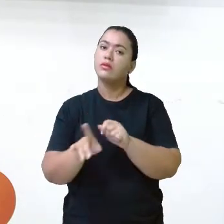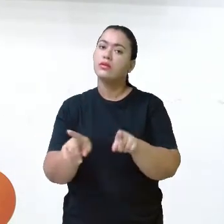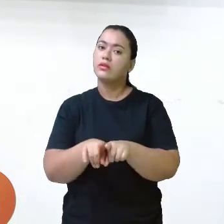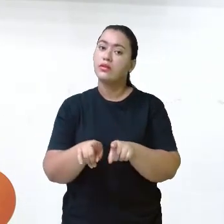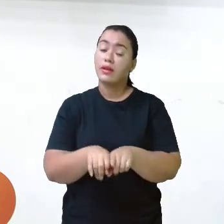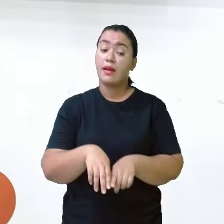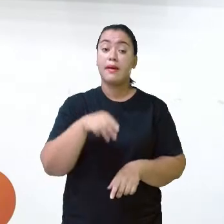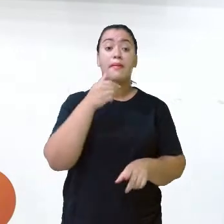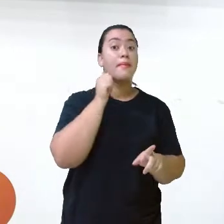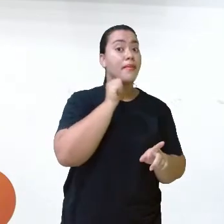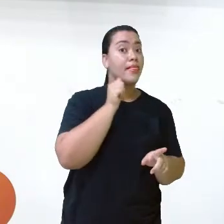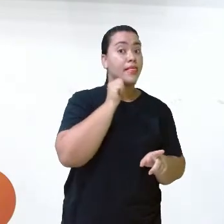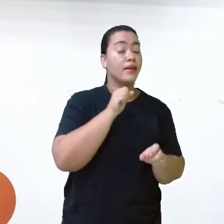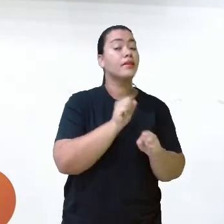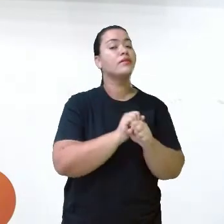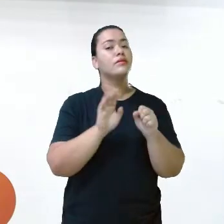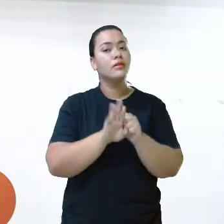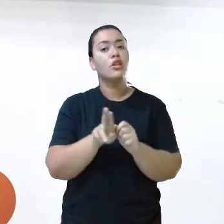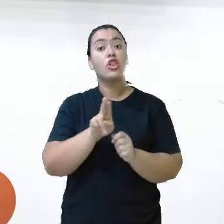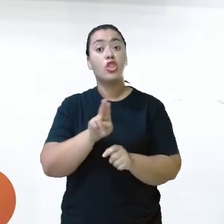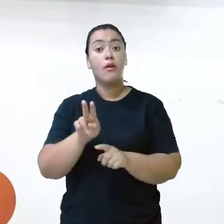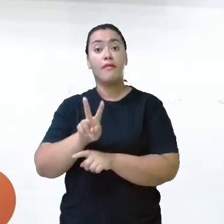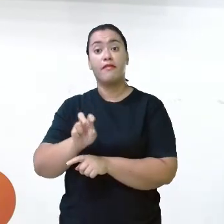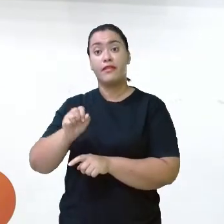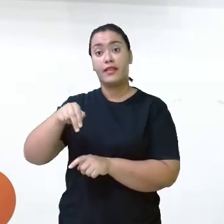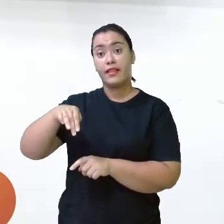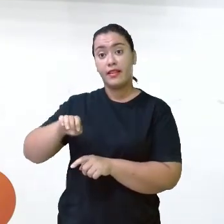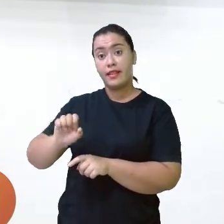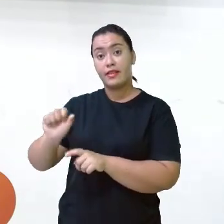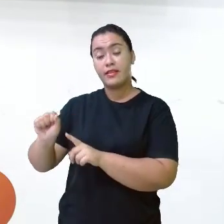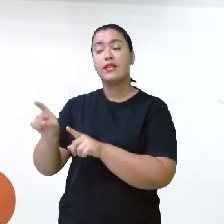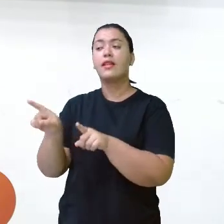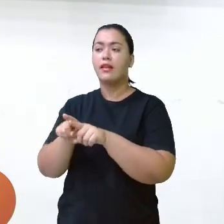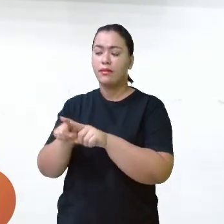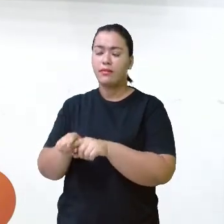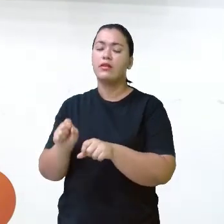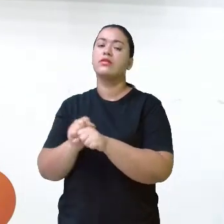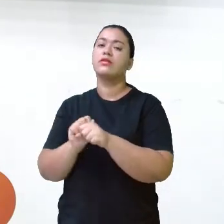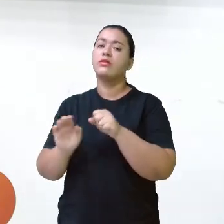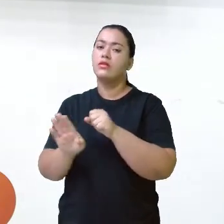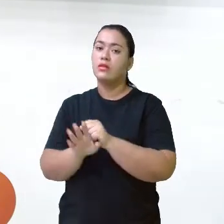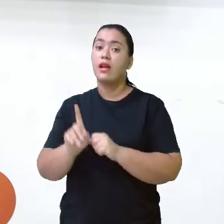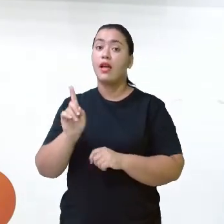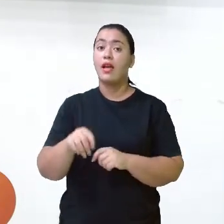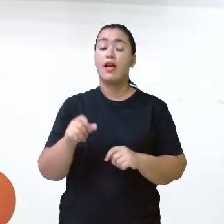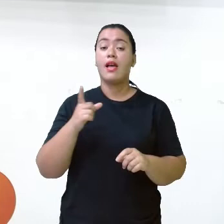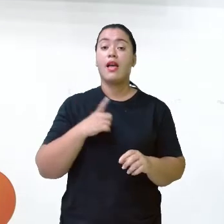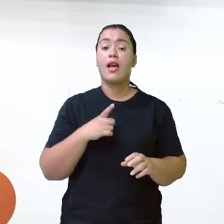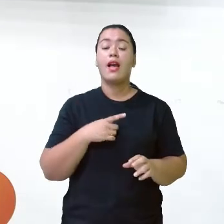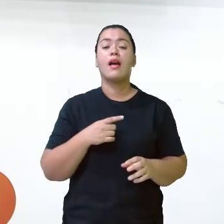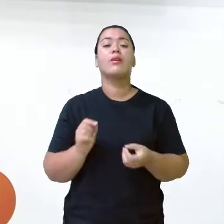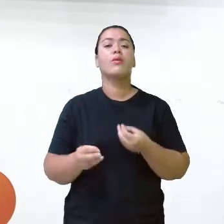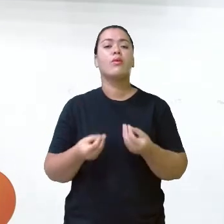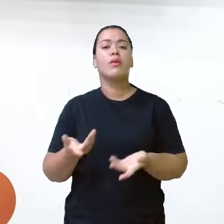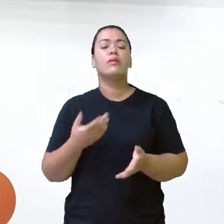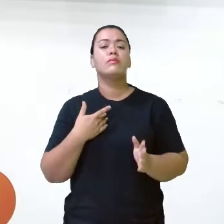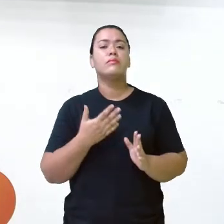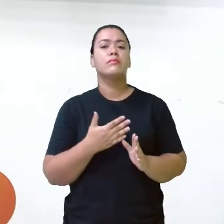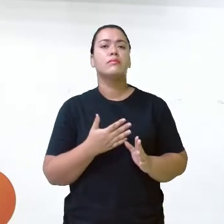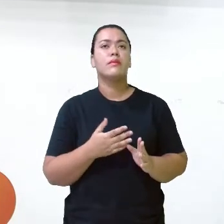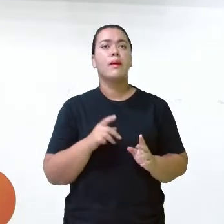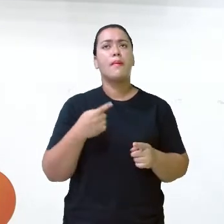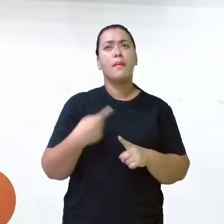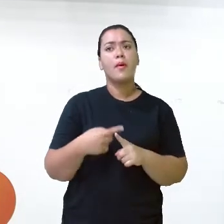Menina, substantivo, Vanessa, substantivo. E aí a gente vai fazer a classificação, né? Porque menina